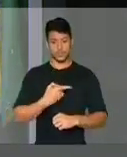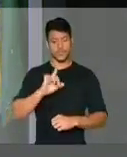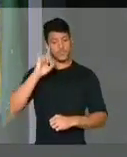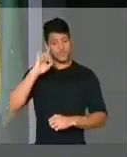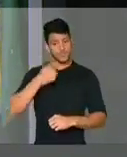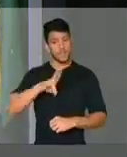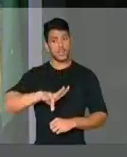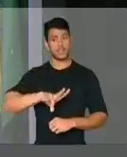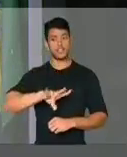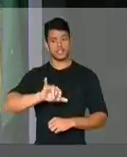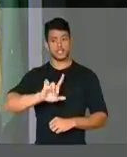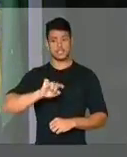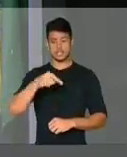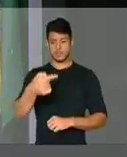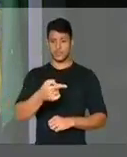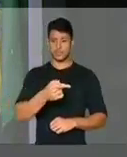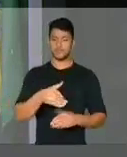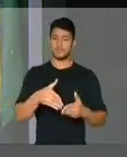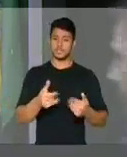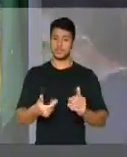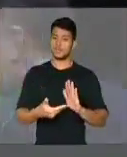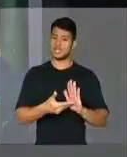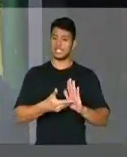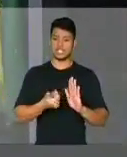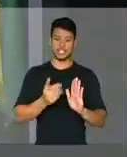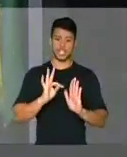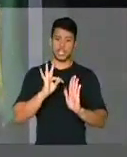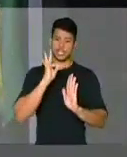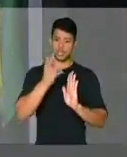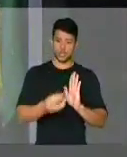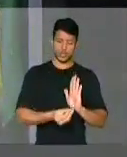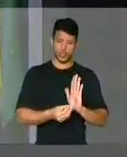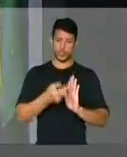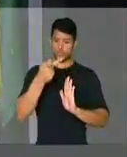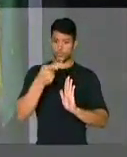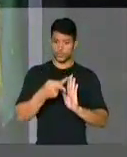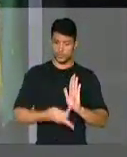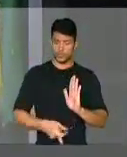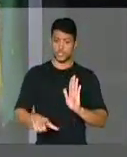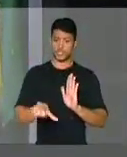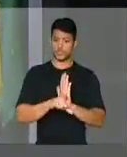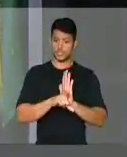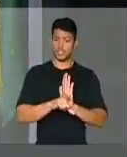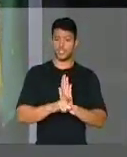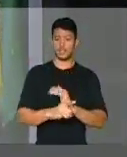no momento oportuno que seja rejeitado na íntegra o projeto de lei